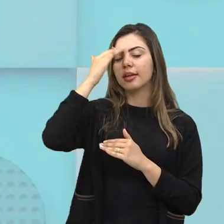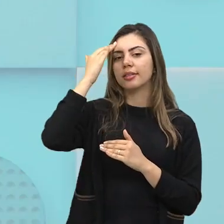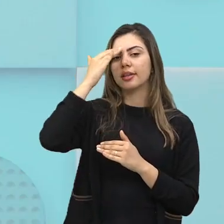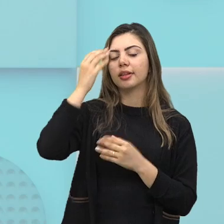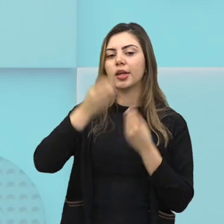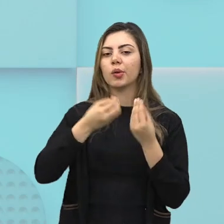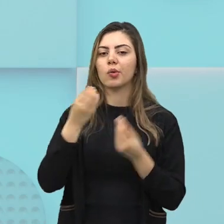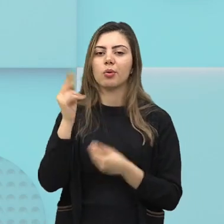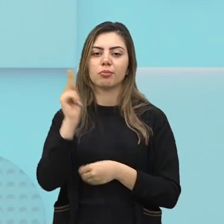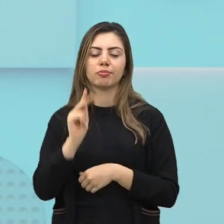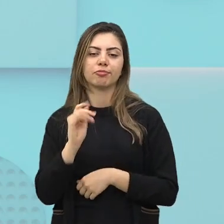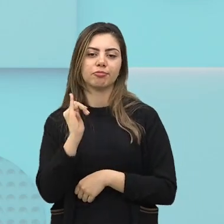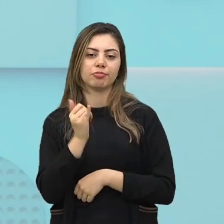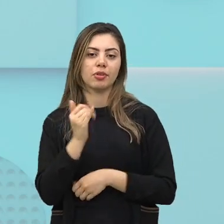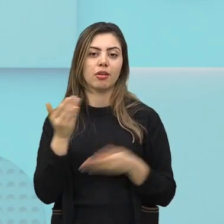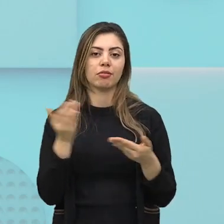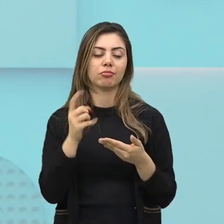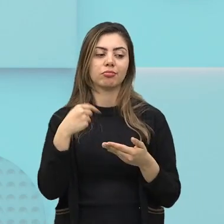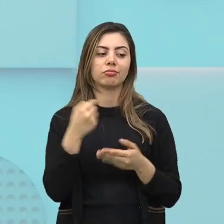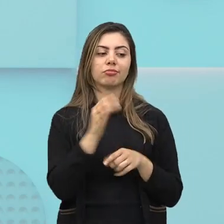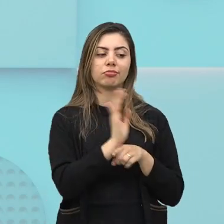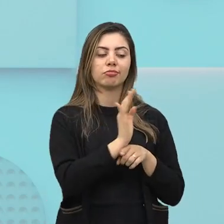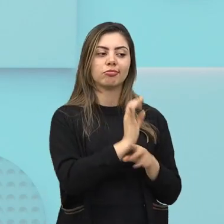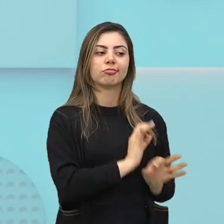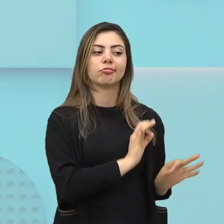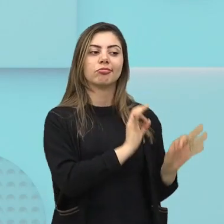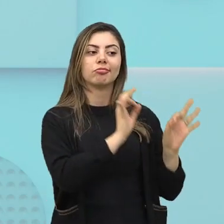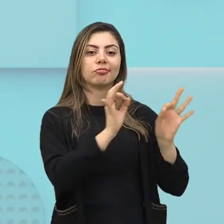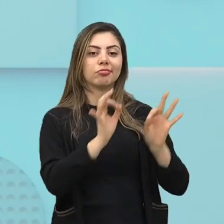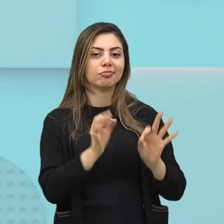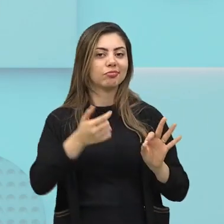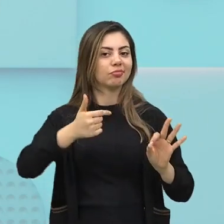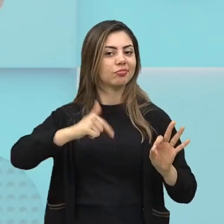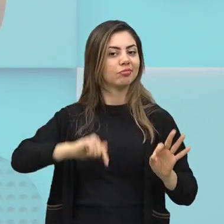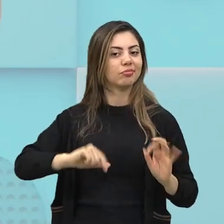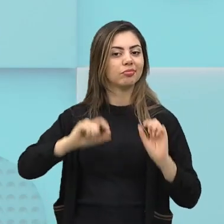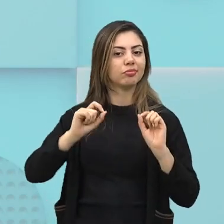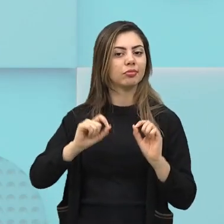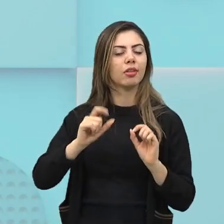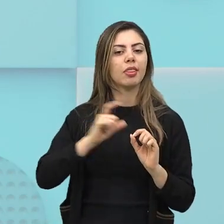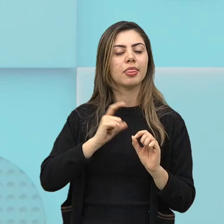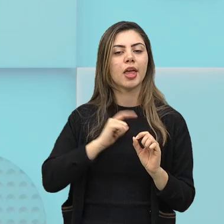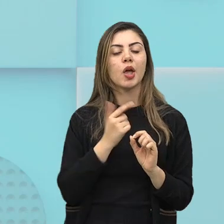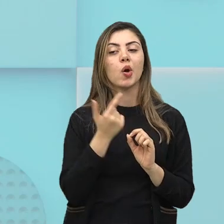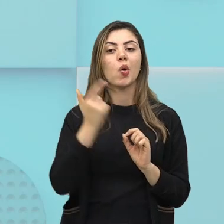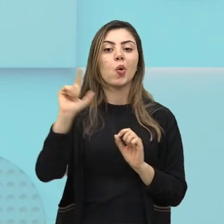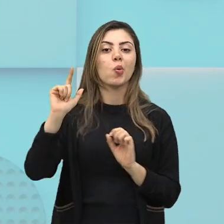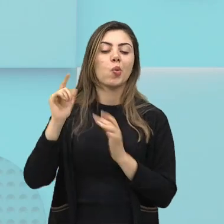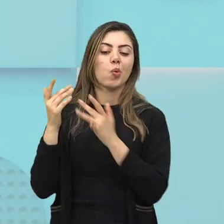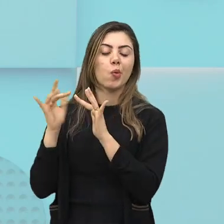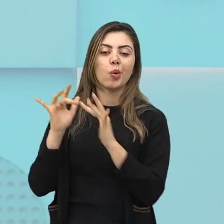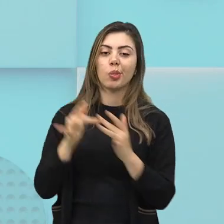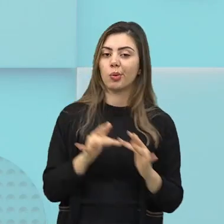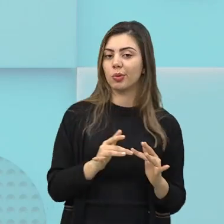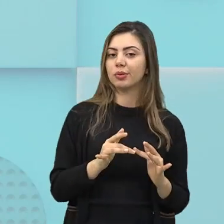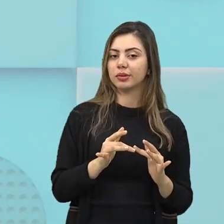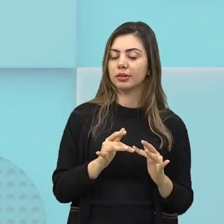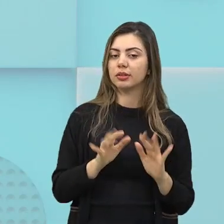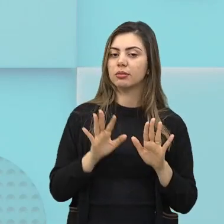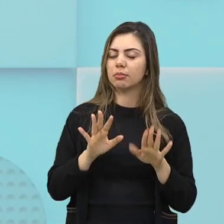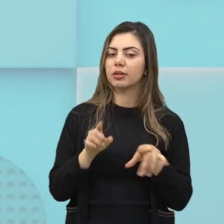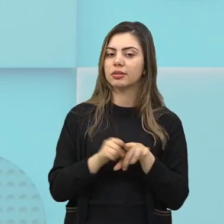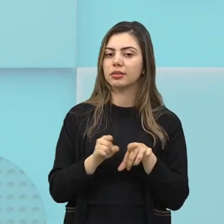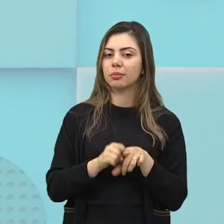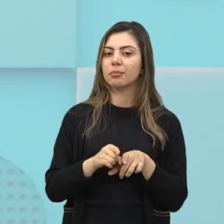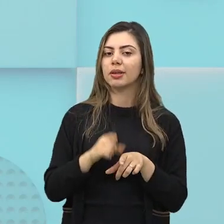o conto, nós vamos assistir agora um vídeo que traz um outro contexto, mas que também